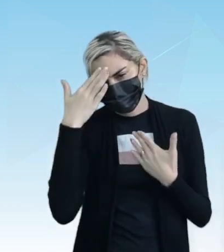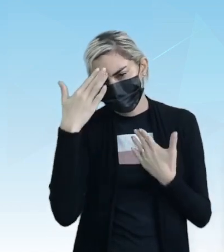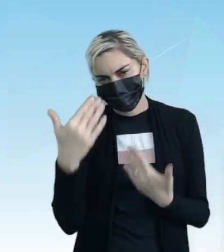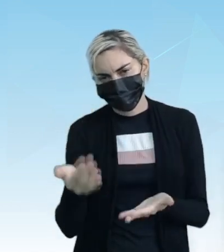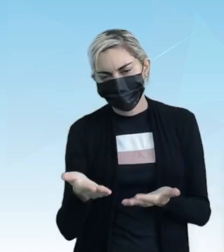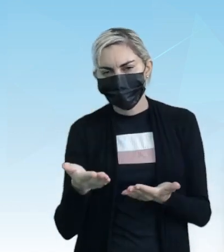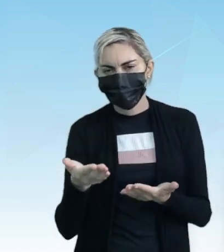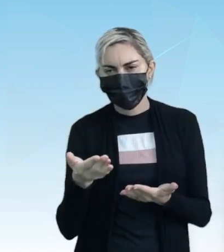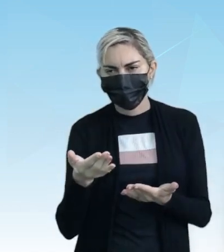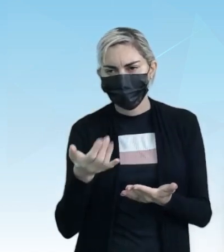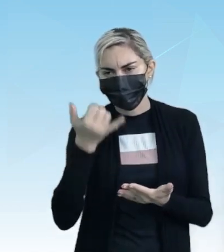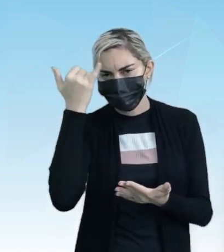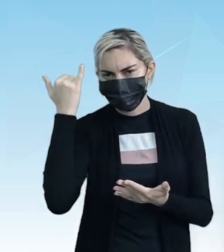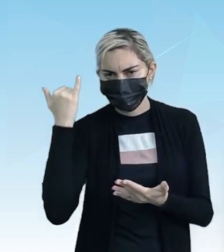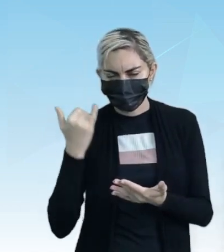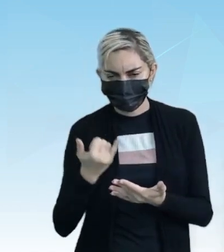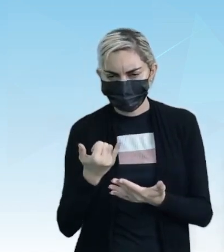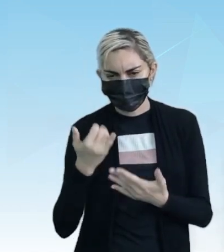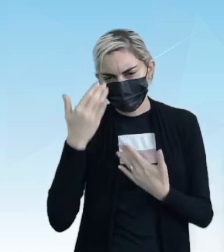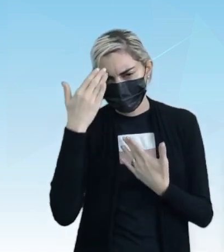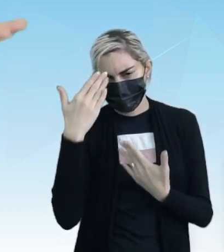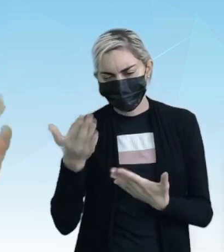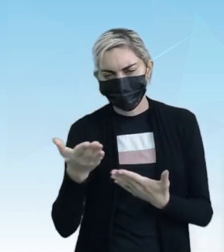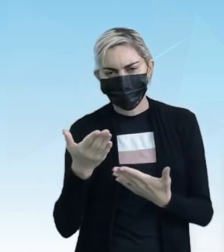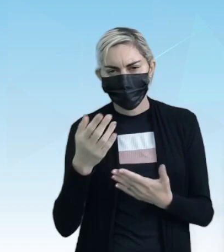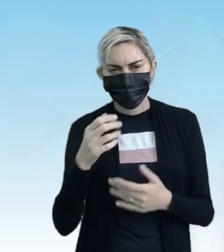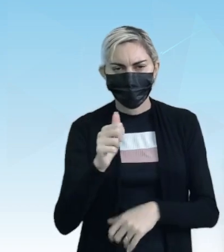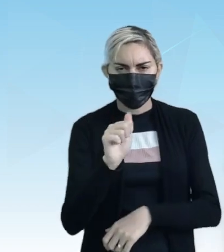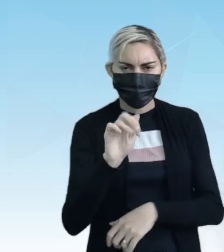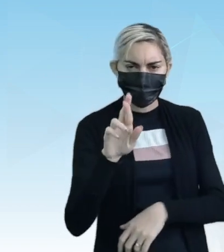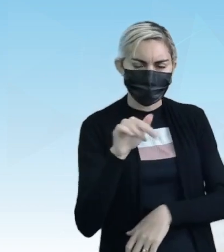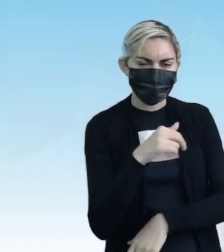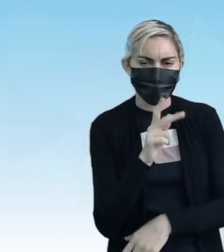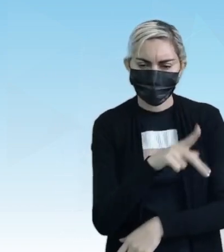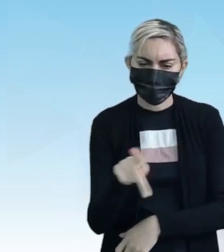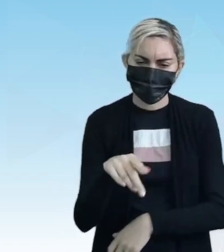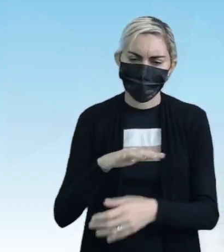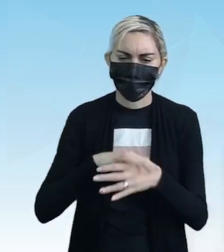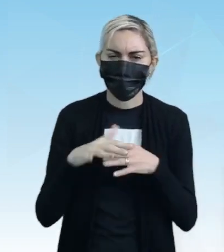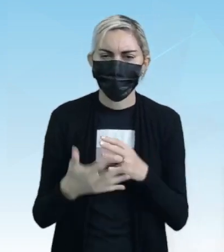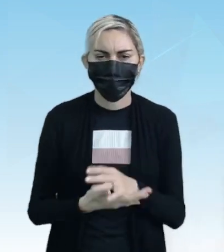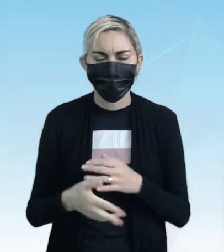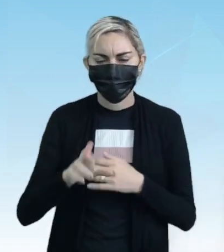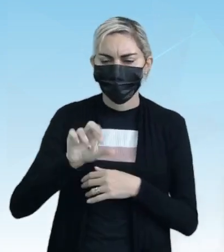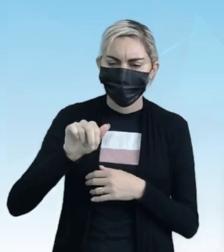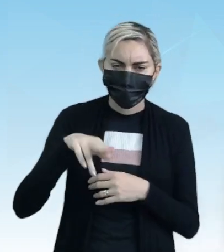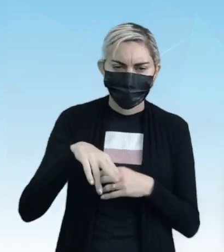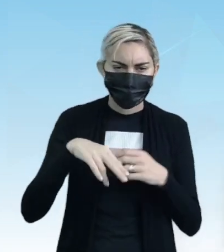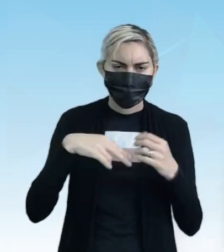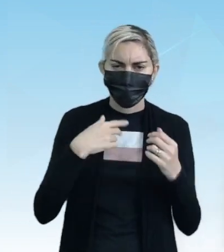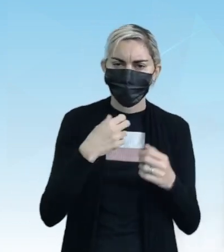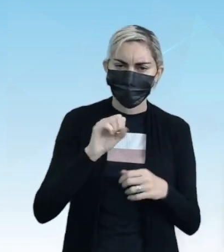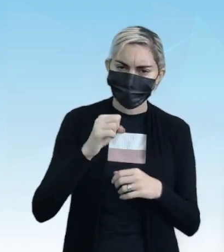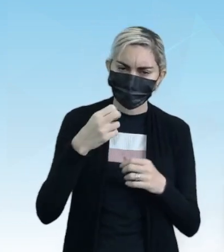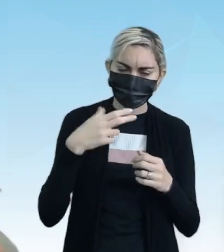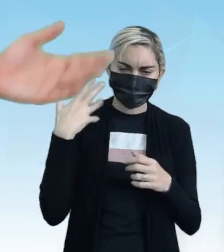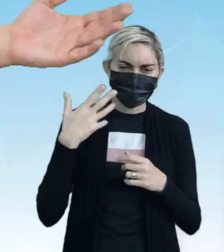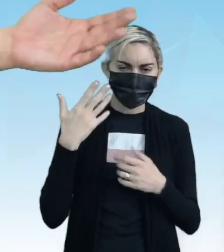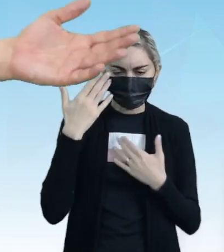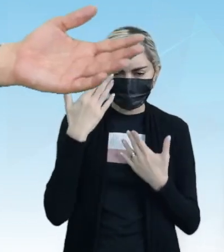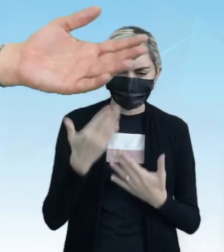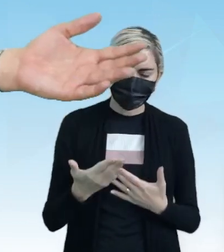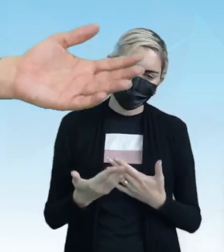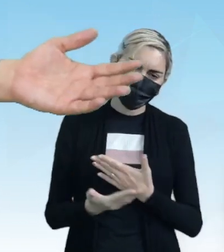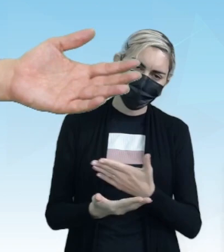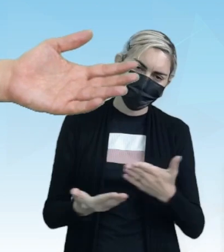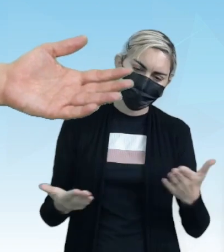desde já professora Isabela, obrigado, Isabela Araújo, professora de Libras, e a Ronaldo do Som, muito obrigado. Então é isso